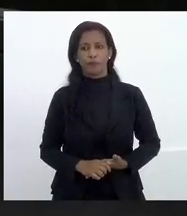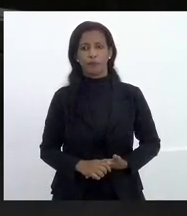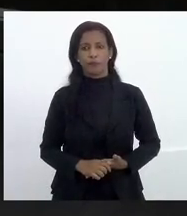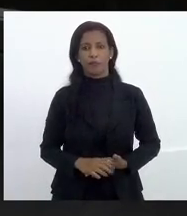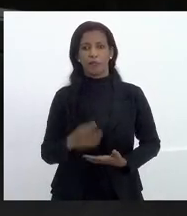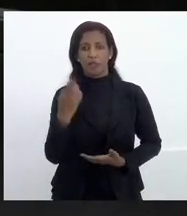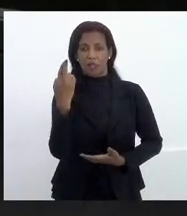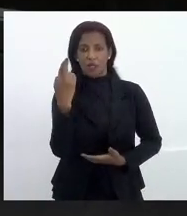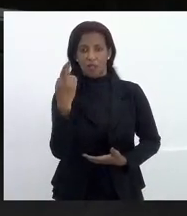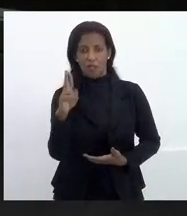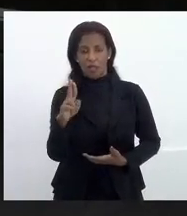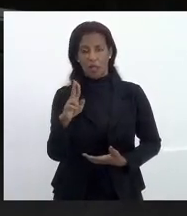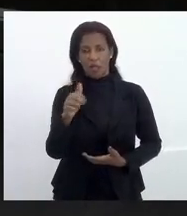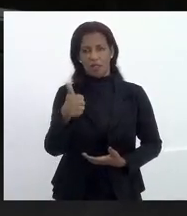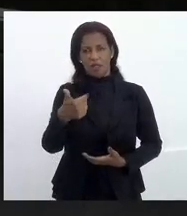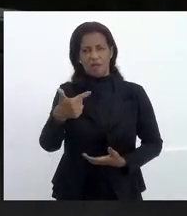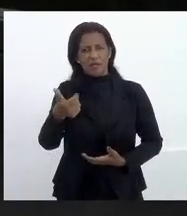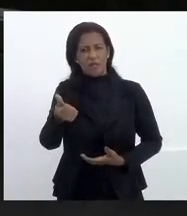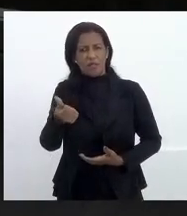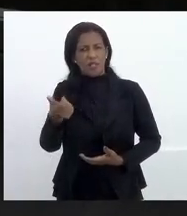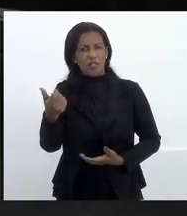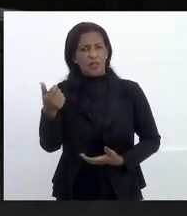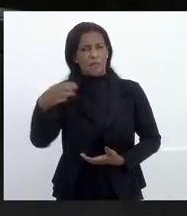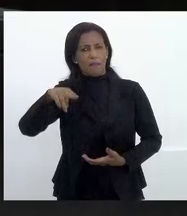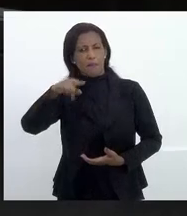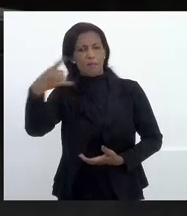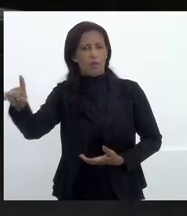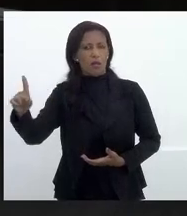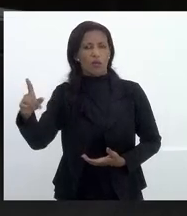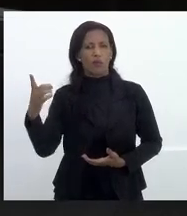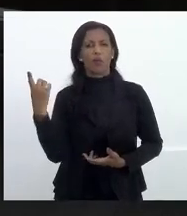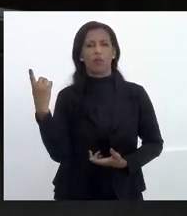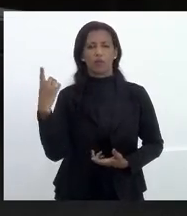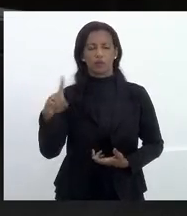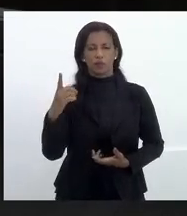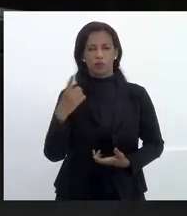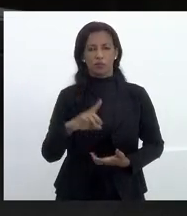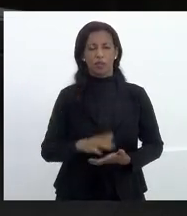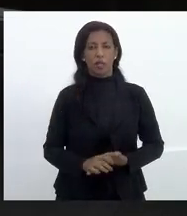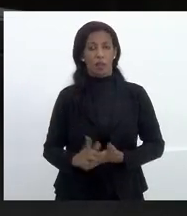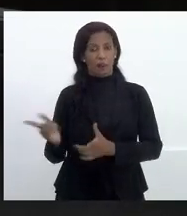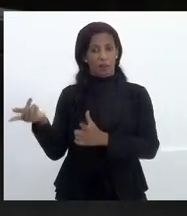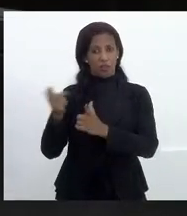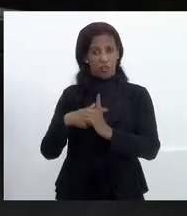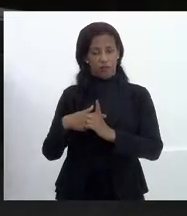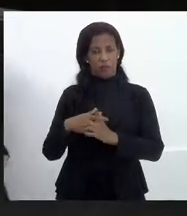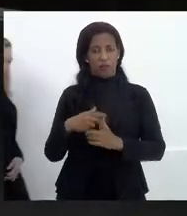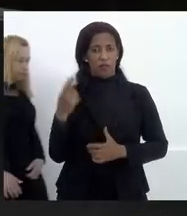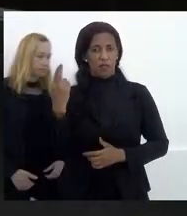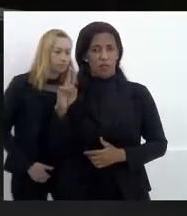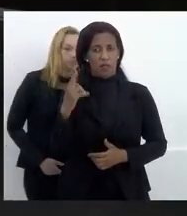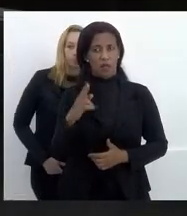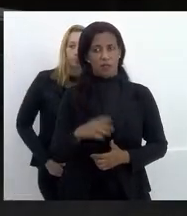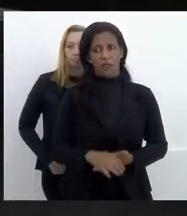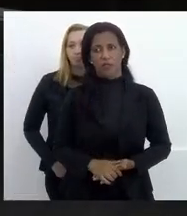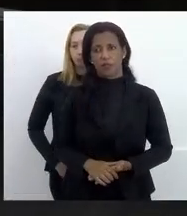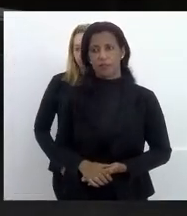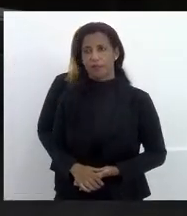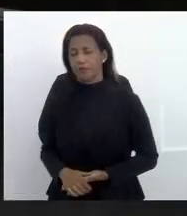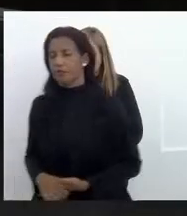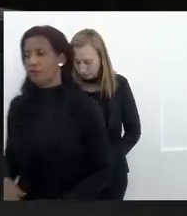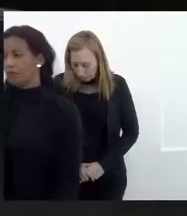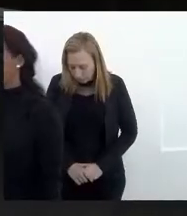em reais são 106 milhões a dívida tá é não é em dólar essa dívida em reais então nós estamos